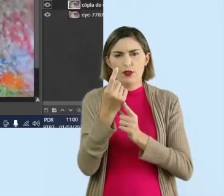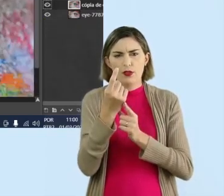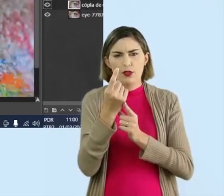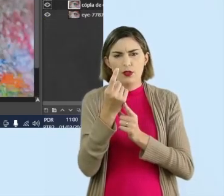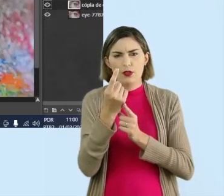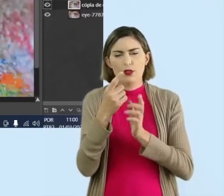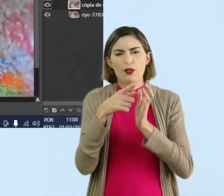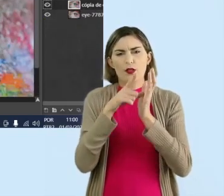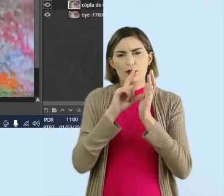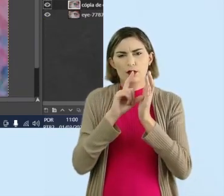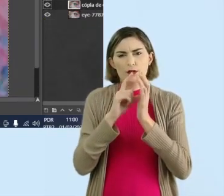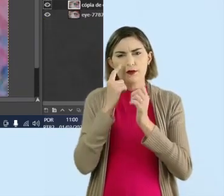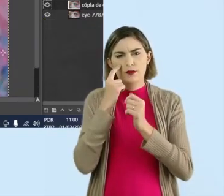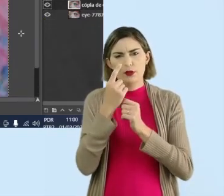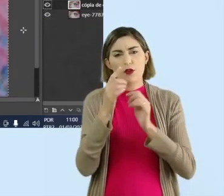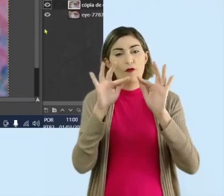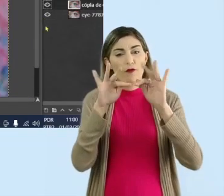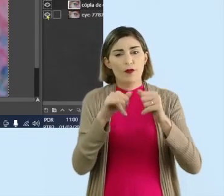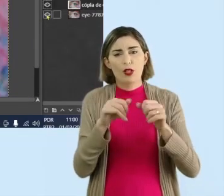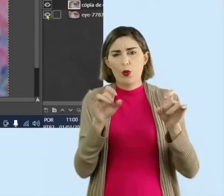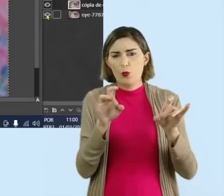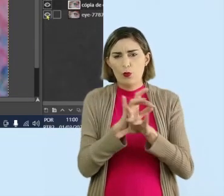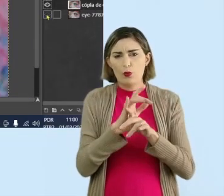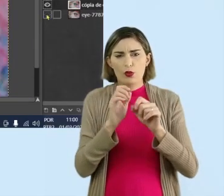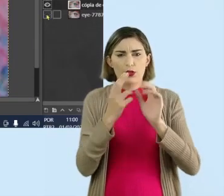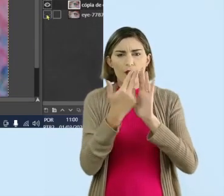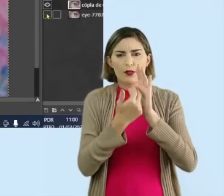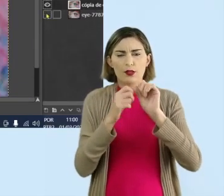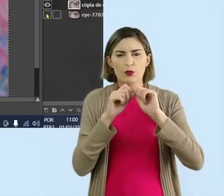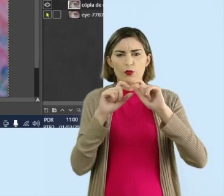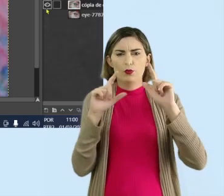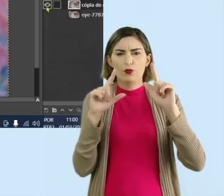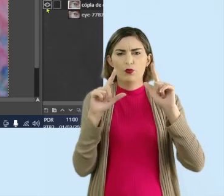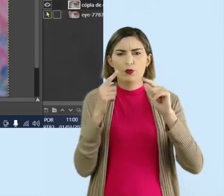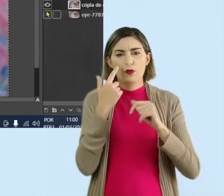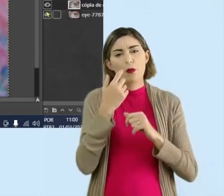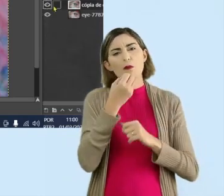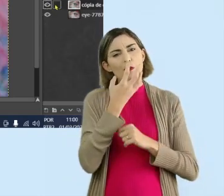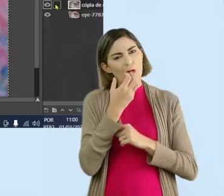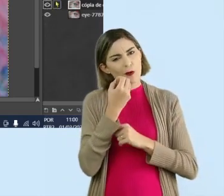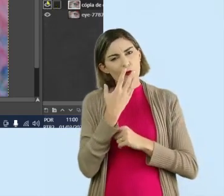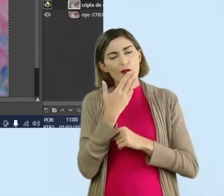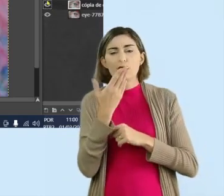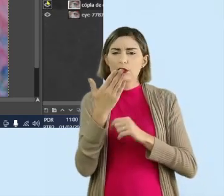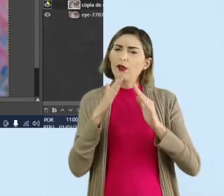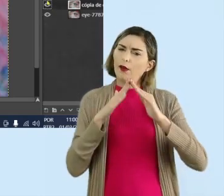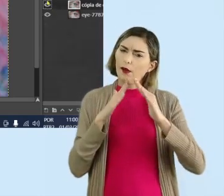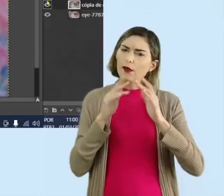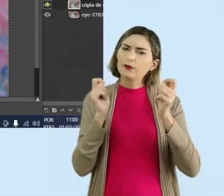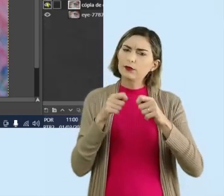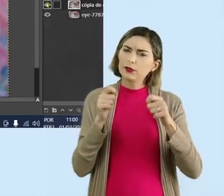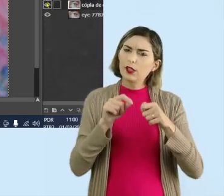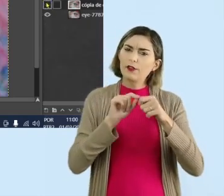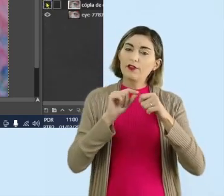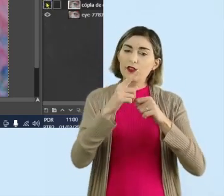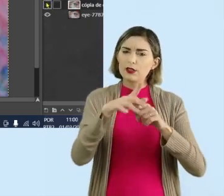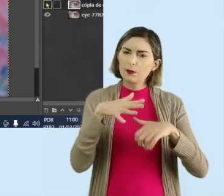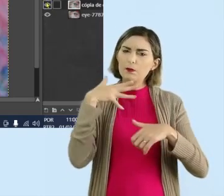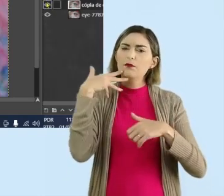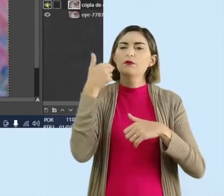Resultado final, como está olhando aqui. Muito bom, né? Em casa você pode fazer com mais precisão, mais